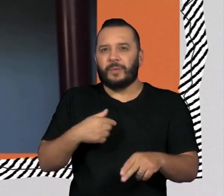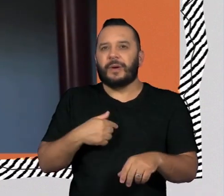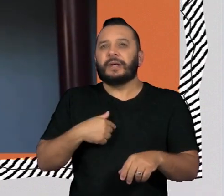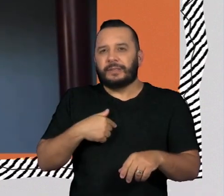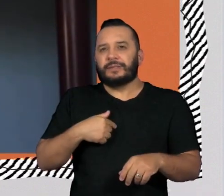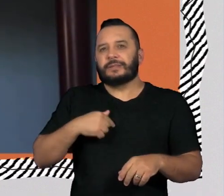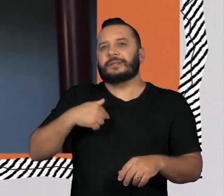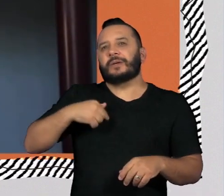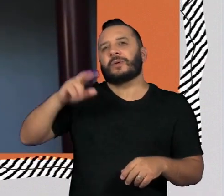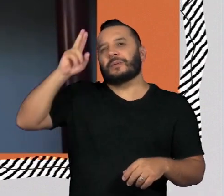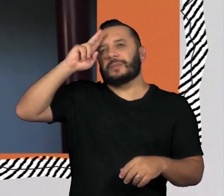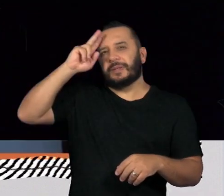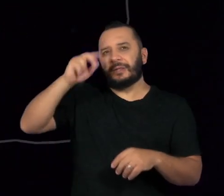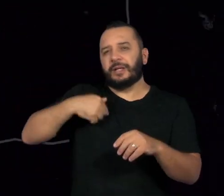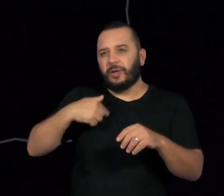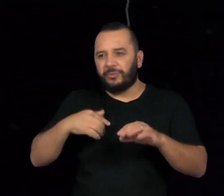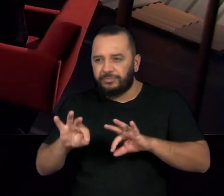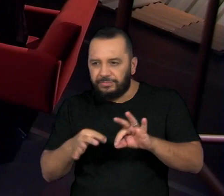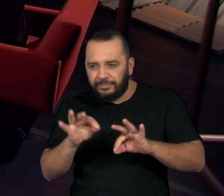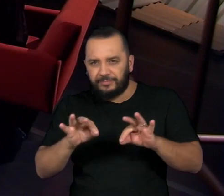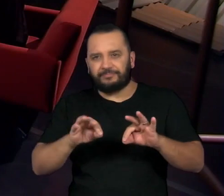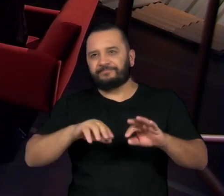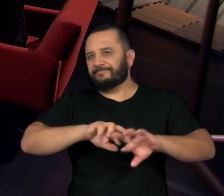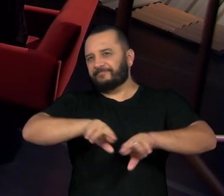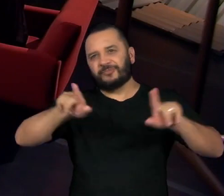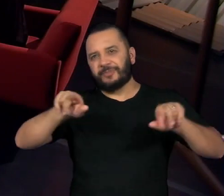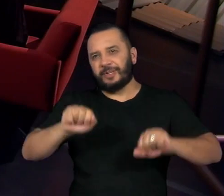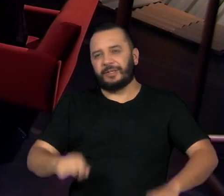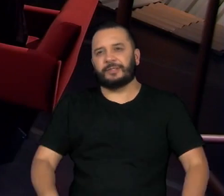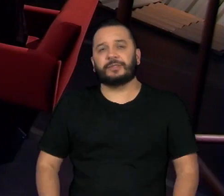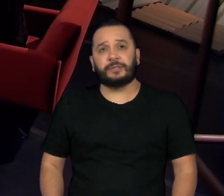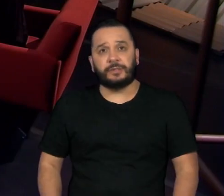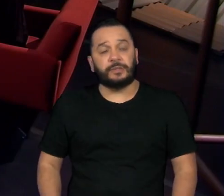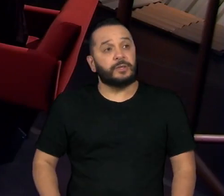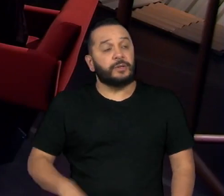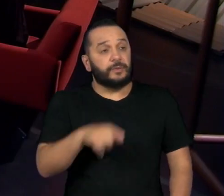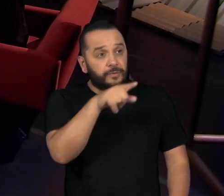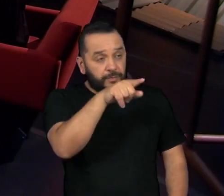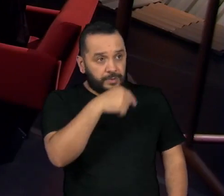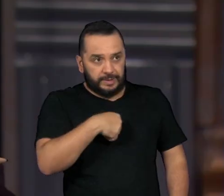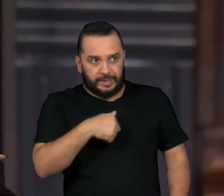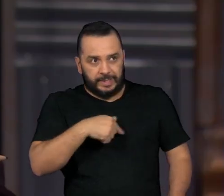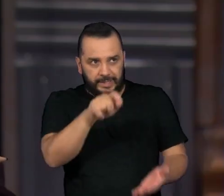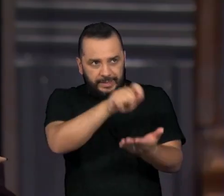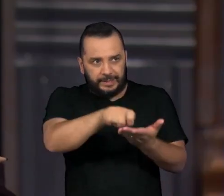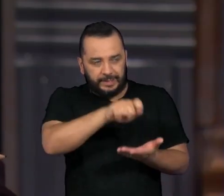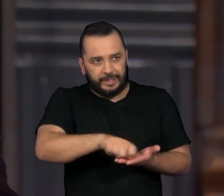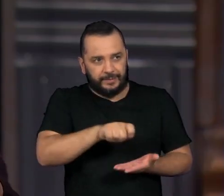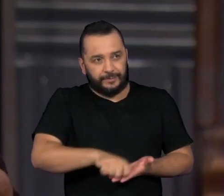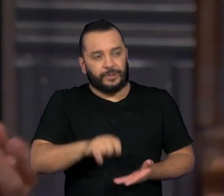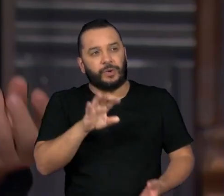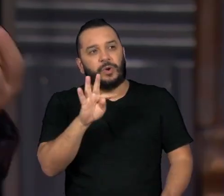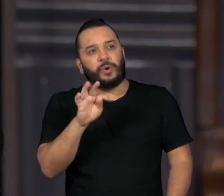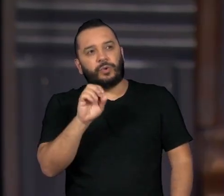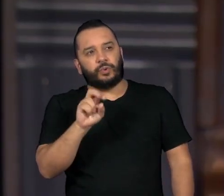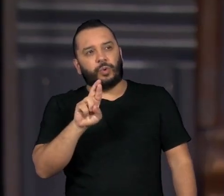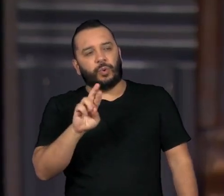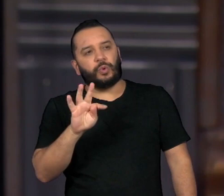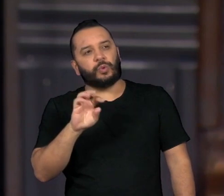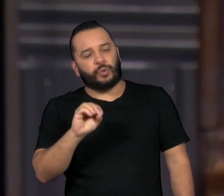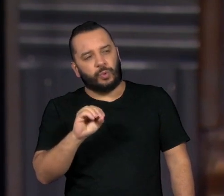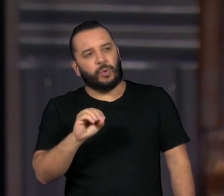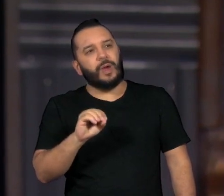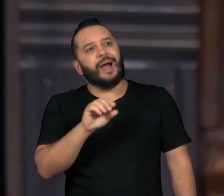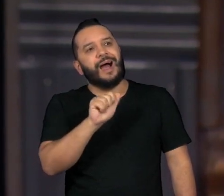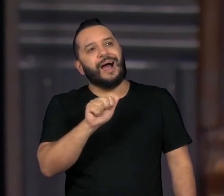outras horas ela desembaraça. Esse exercício de escrever Torto Arado em primeira pessoa